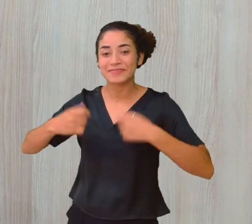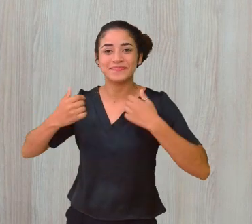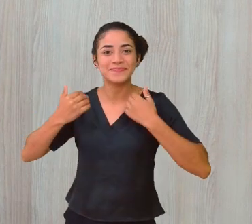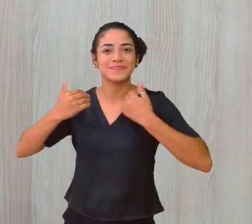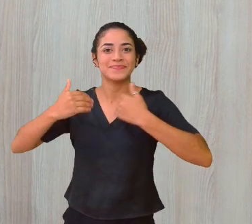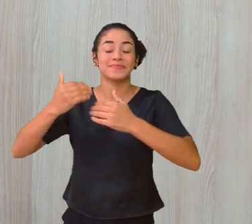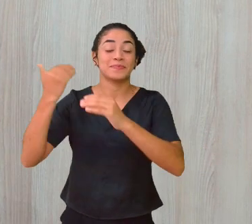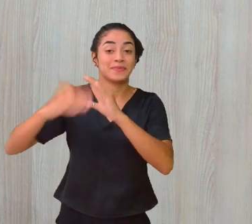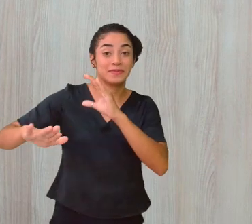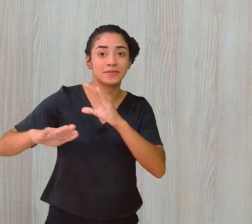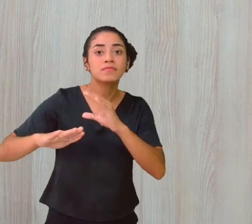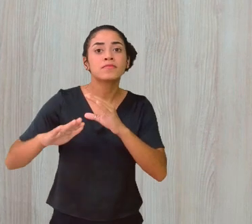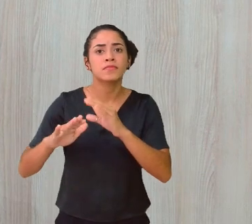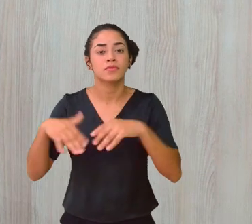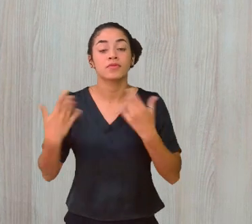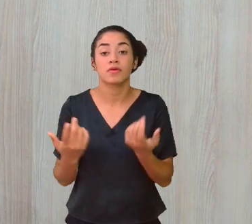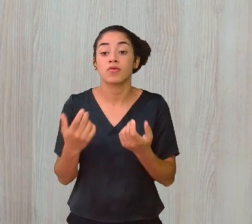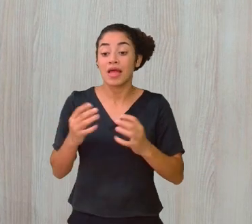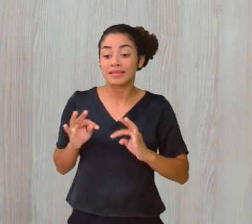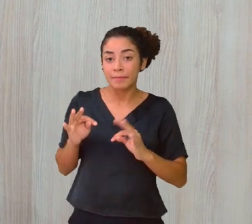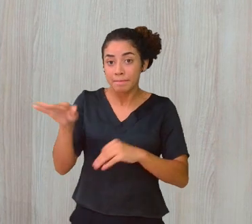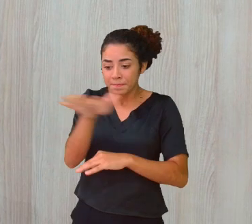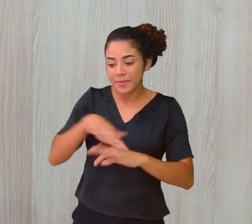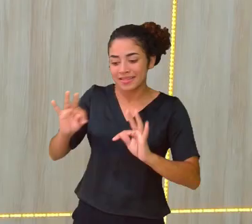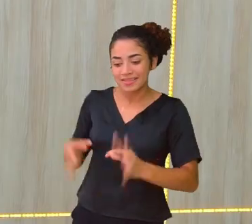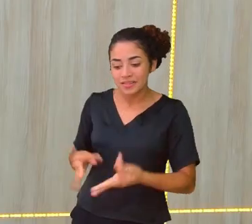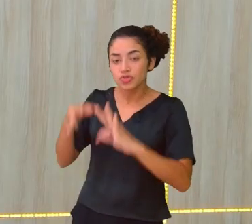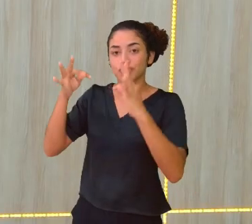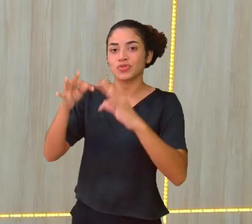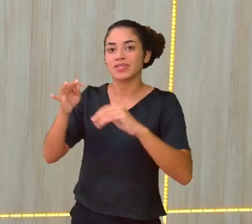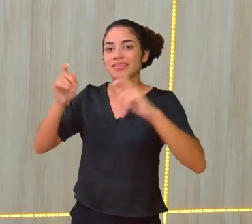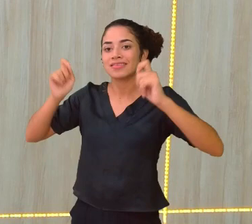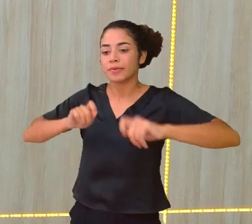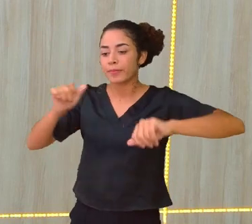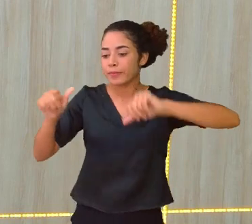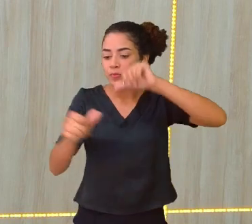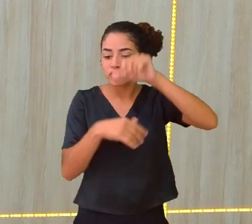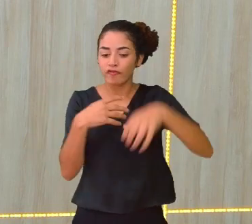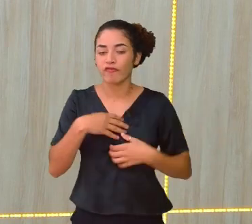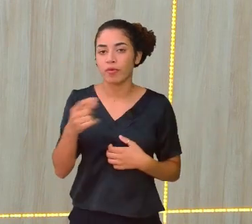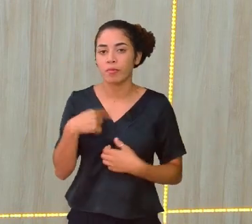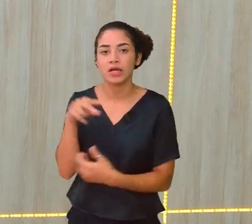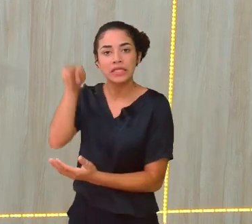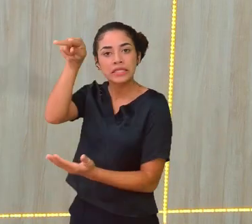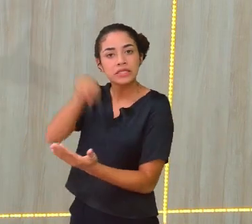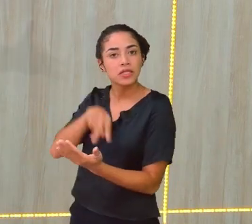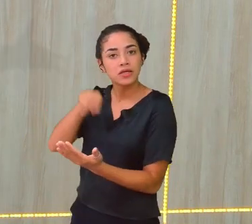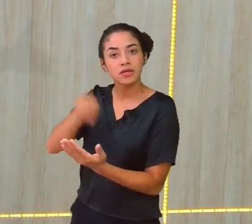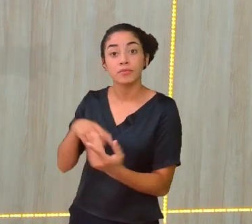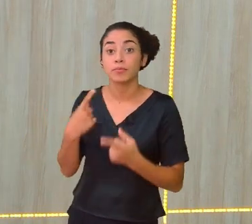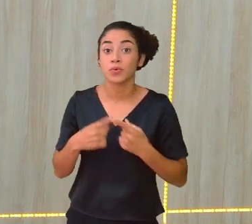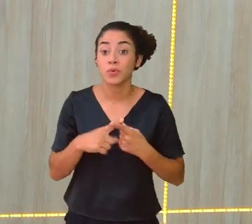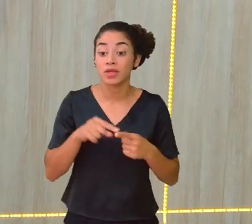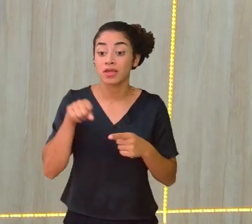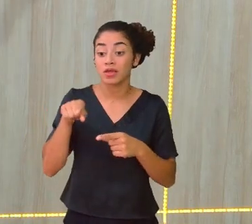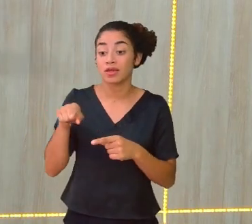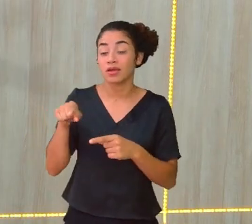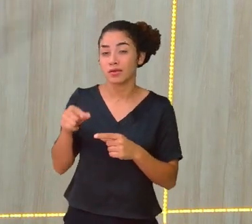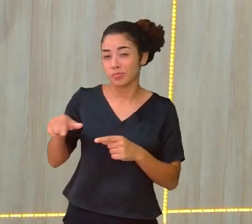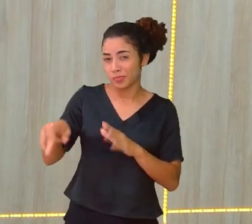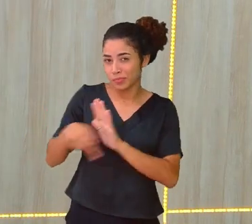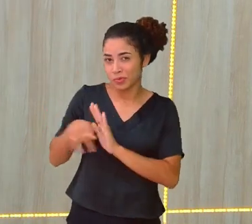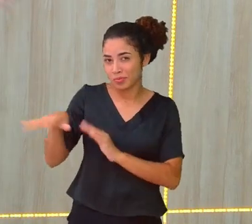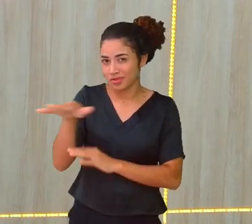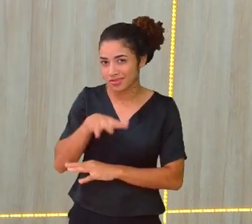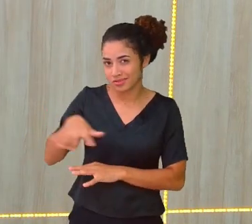que os meios digitais mudaram a maneira como a gente lê, né? Porque os meios digitais permitem a existência